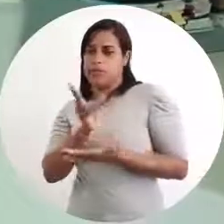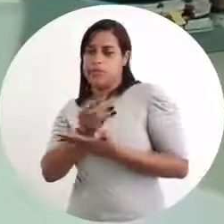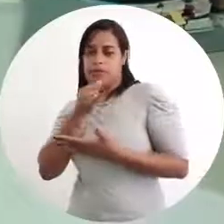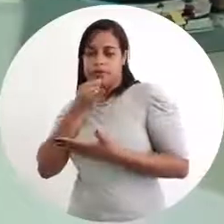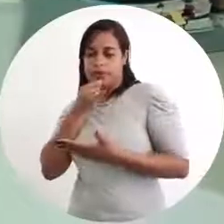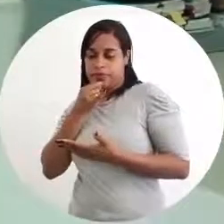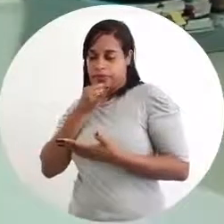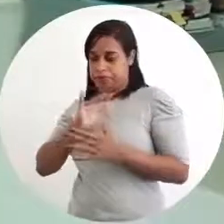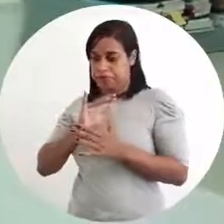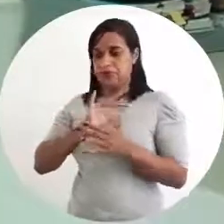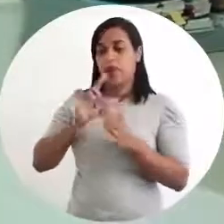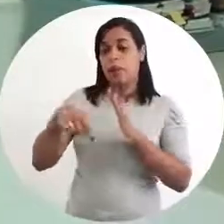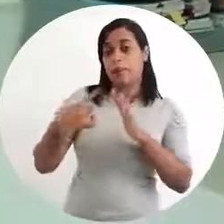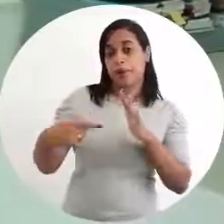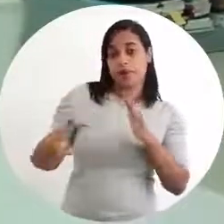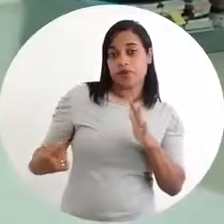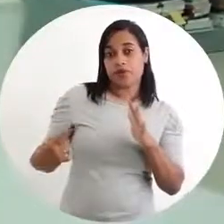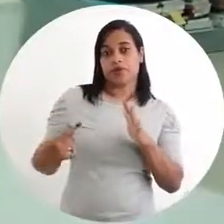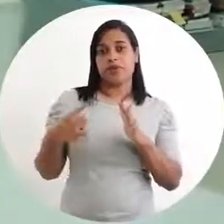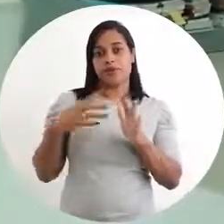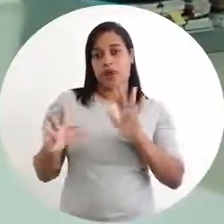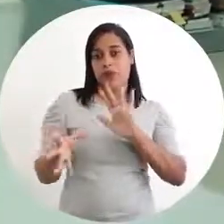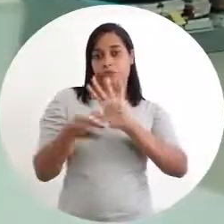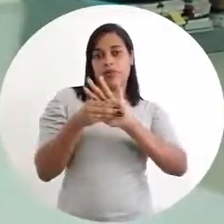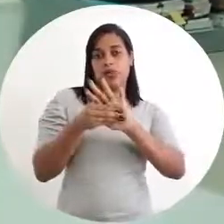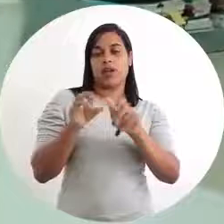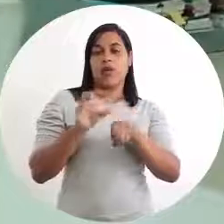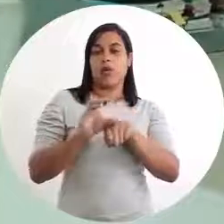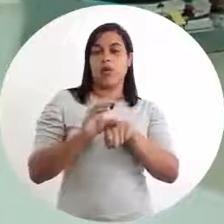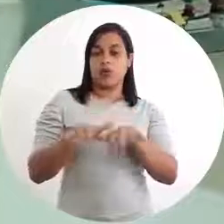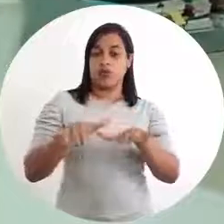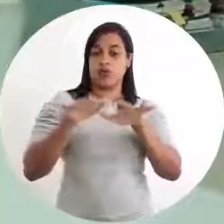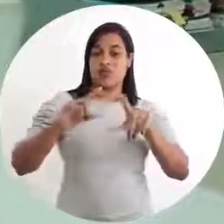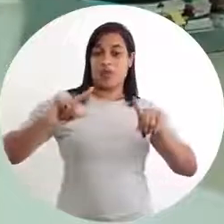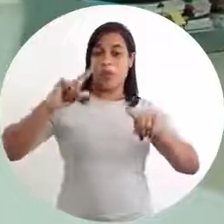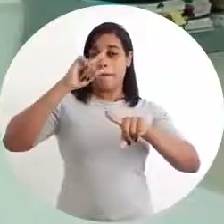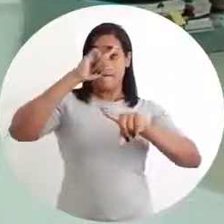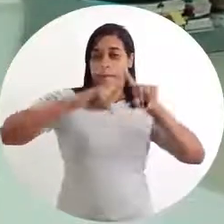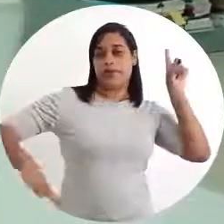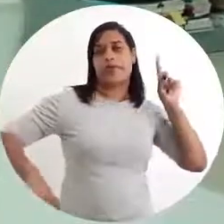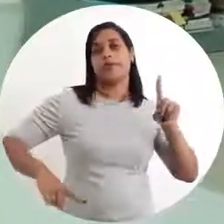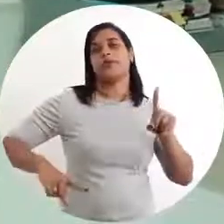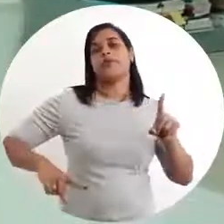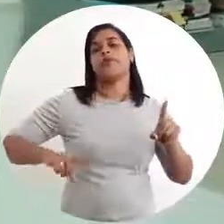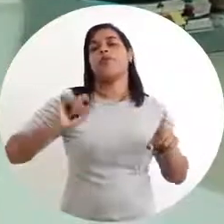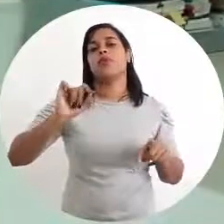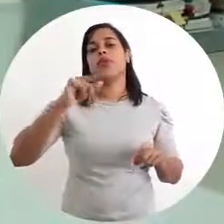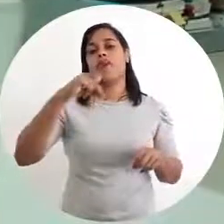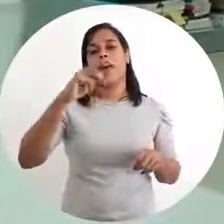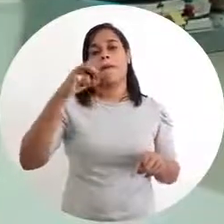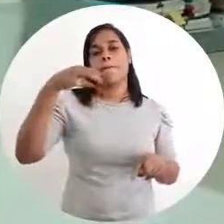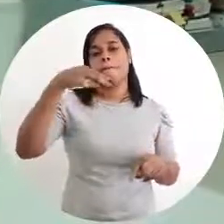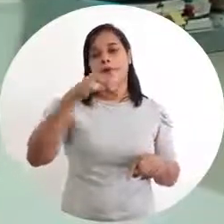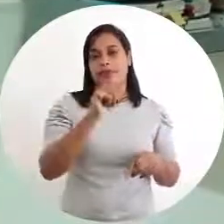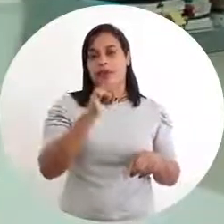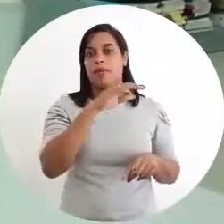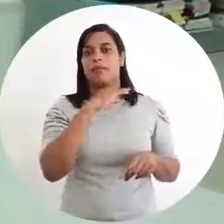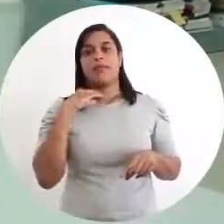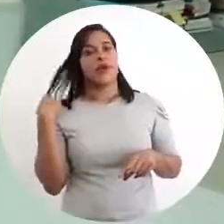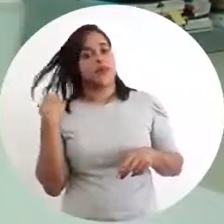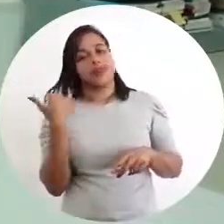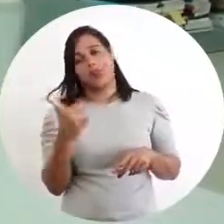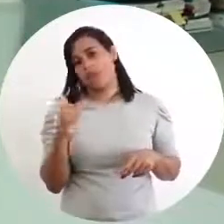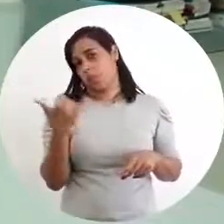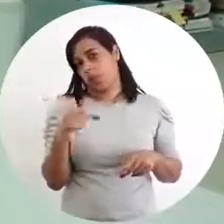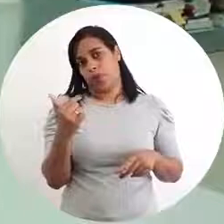na apostila de vocês, eu já coloco que a Constituição ela proíbe a pena de morte. A Constituição ela proíbe a pena de morte.